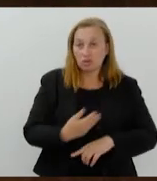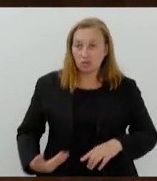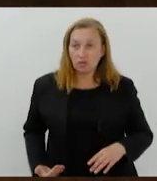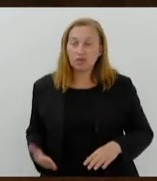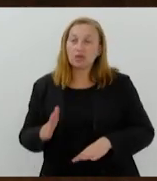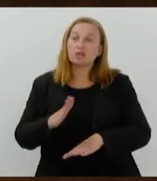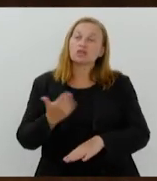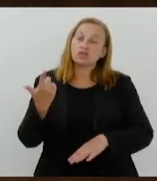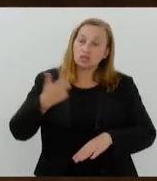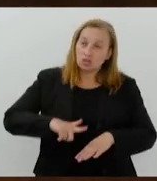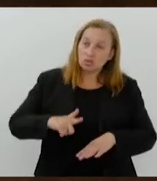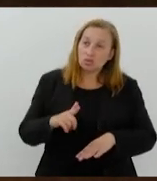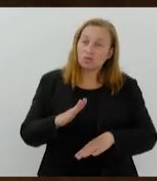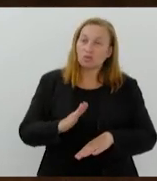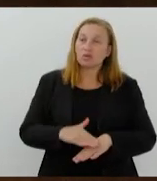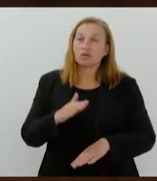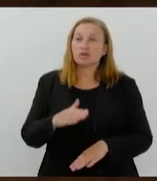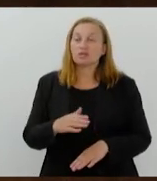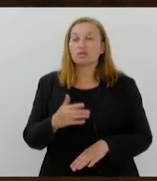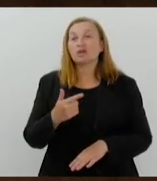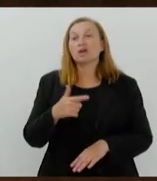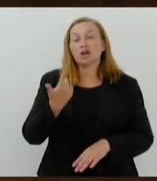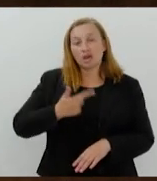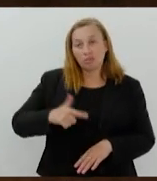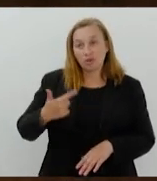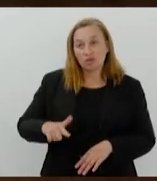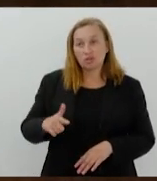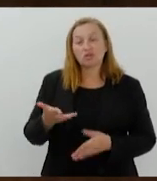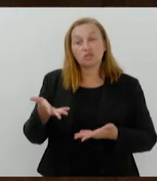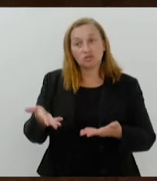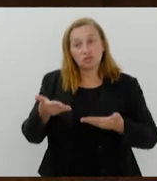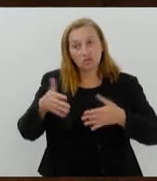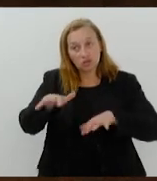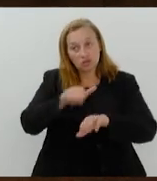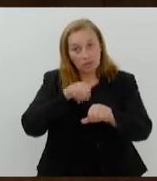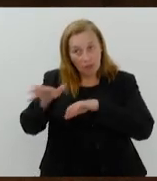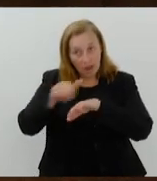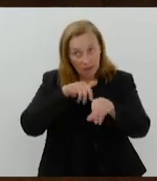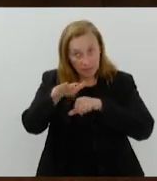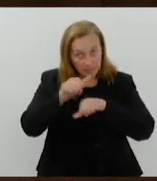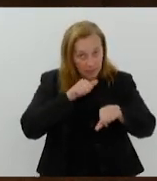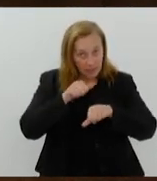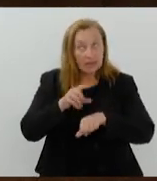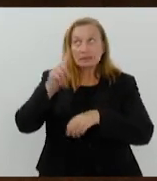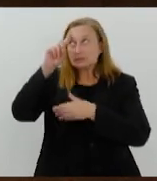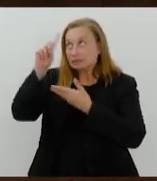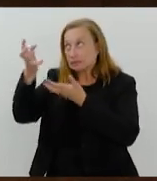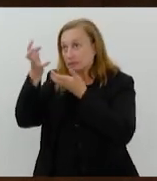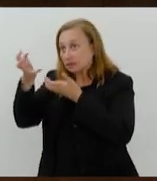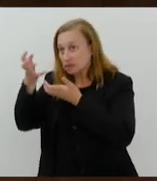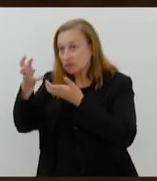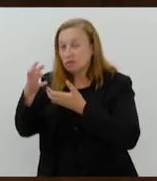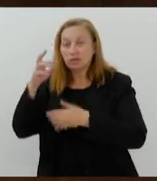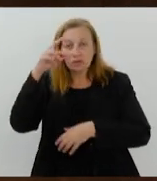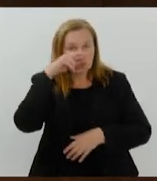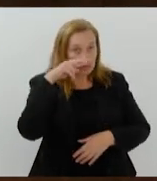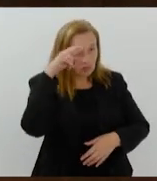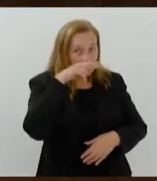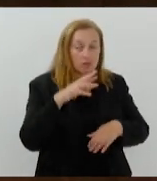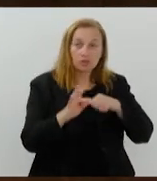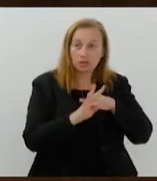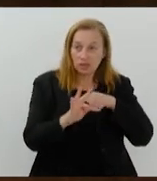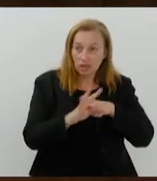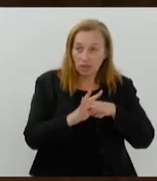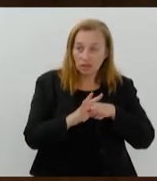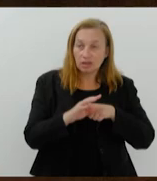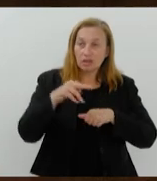mais uma vez, e correndo o risco de me tornar repetitivo, chamar, que ele tem que chamar, se Deus quiser, os investigadores e os técnicos